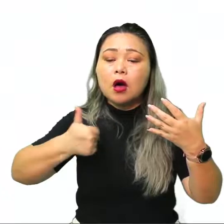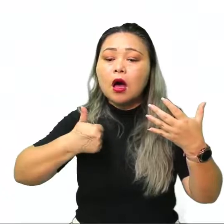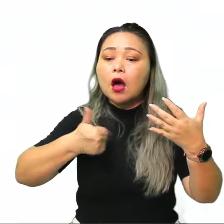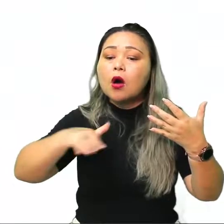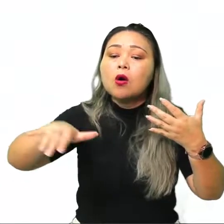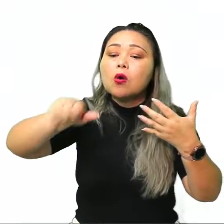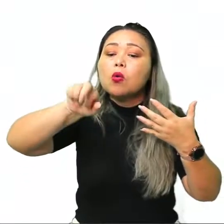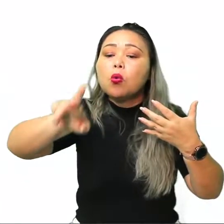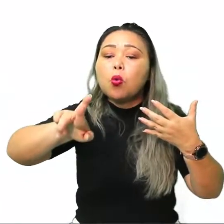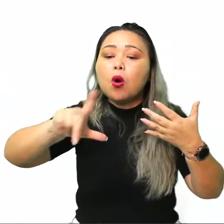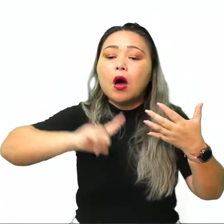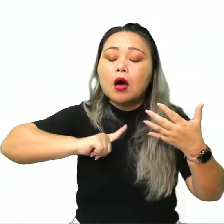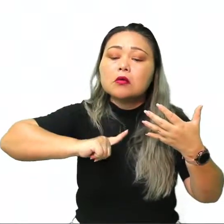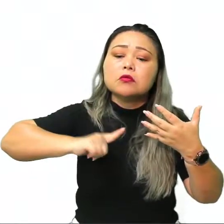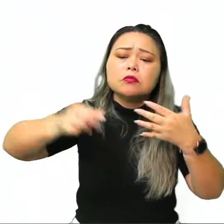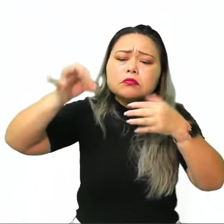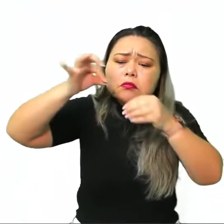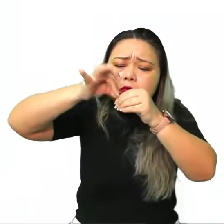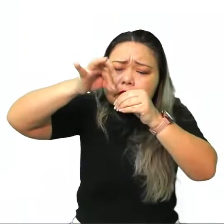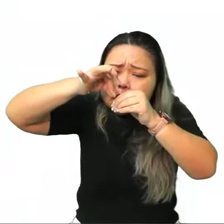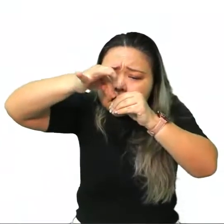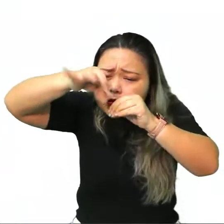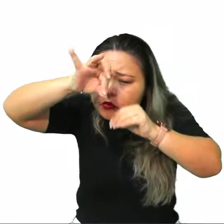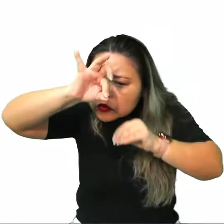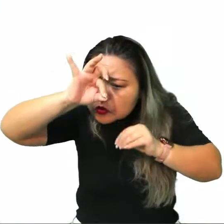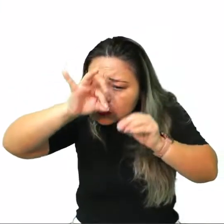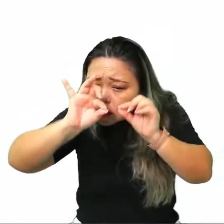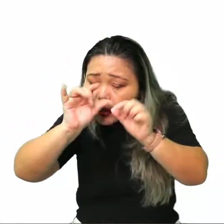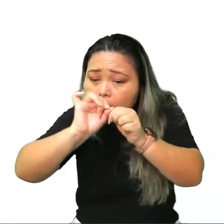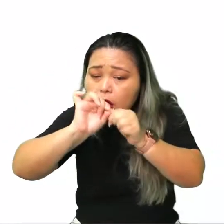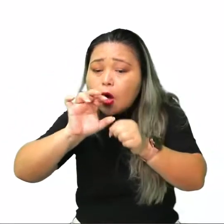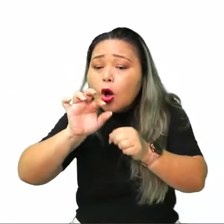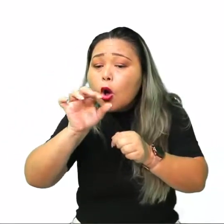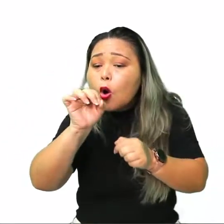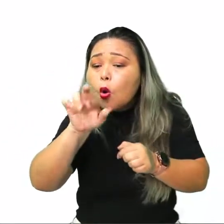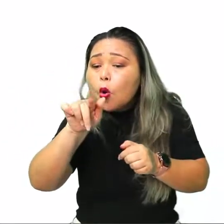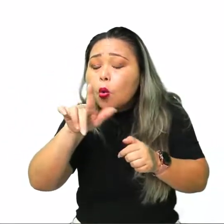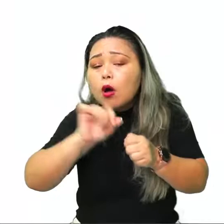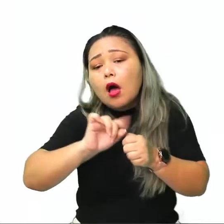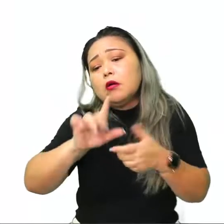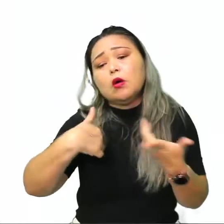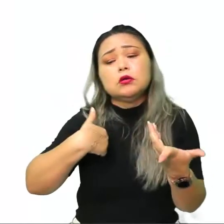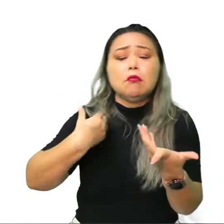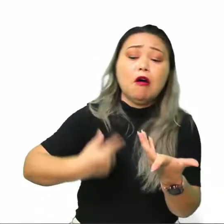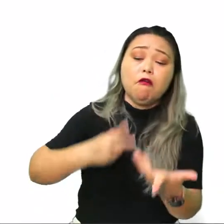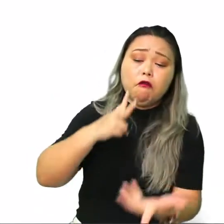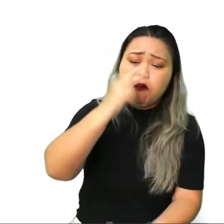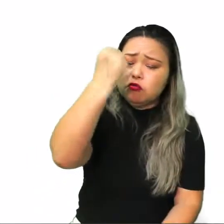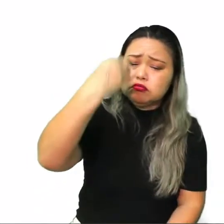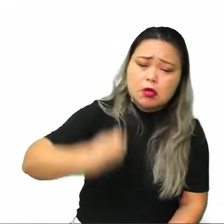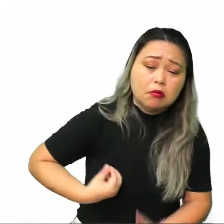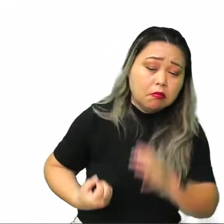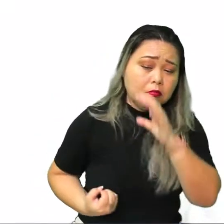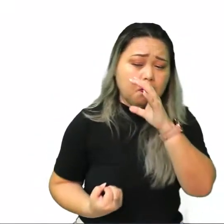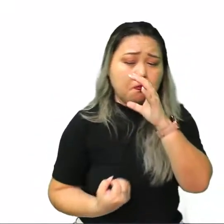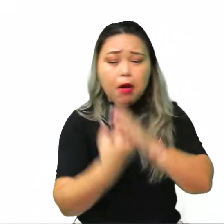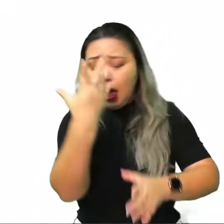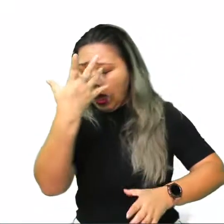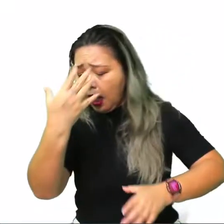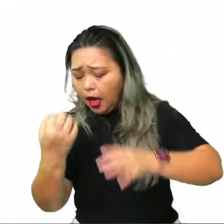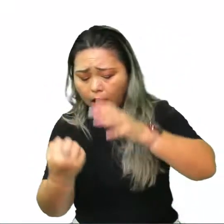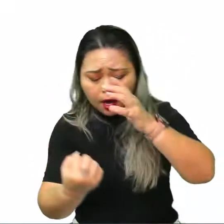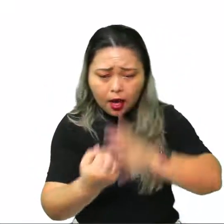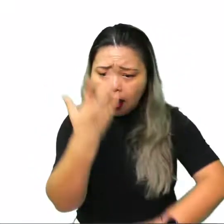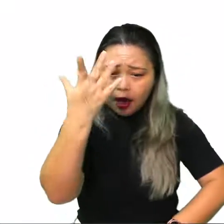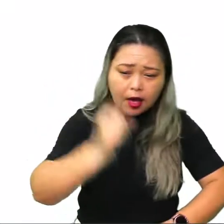no ar atmosférico estavam presentes micro-organismos. E não que existia uma força vital que fazia com que a vida surgisse,